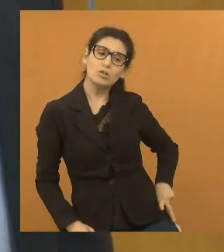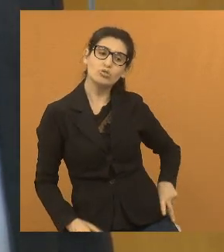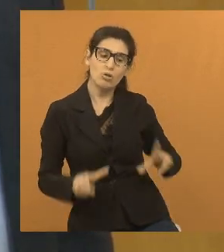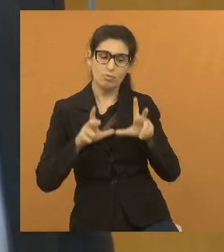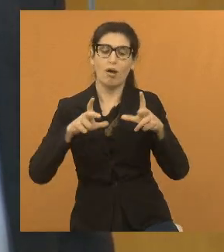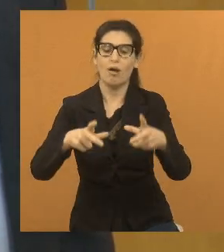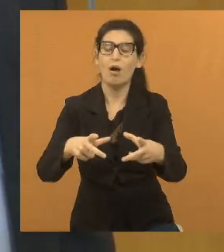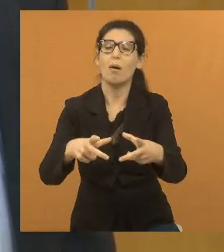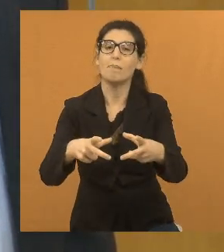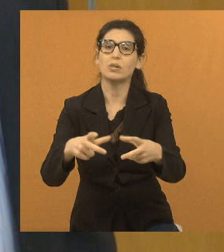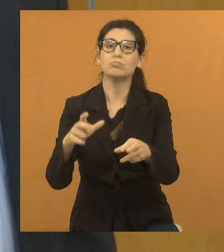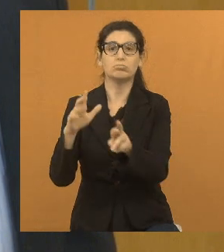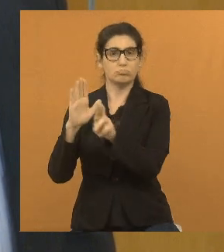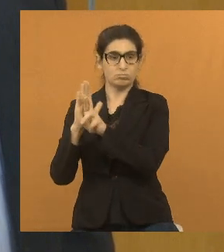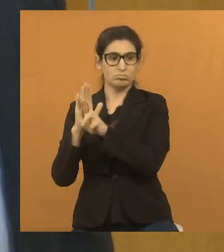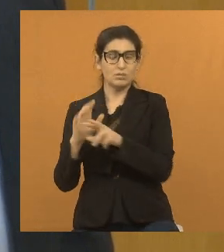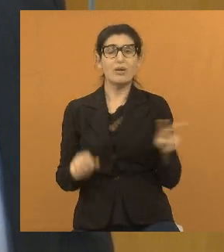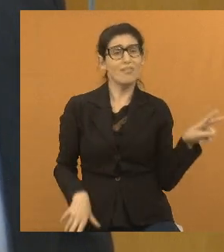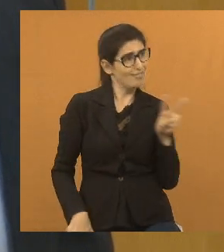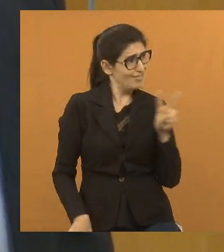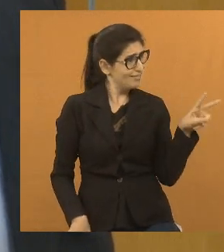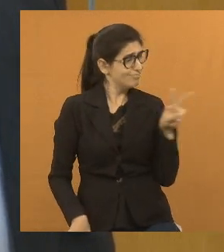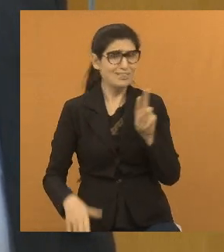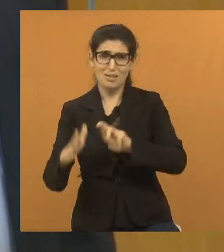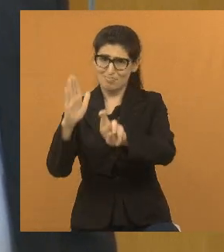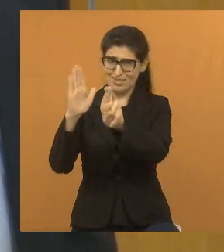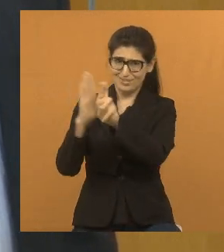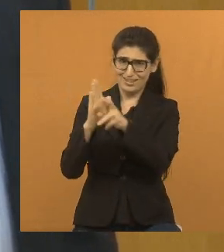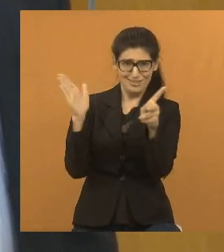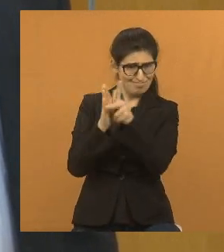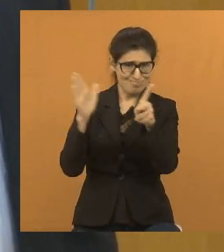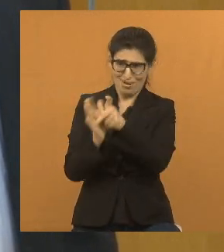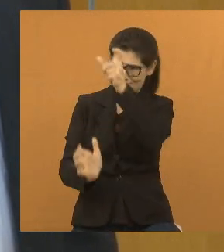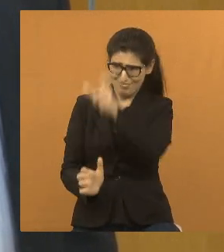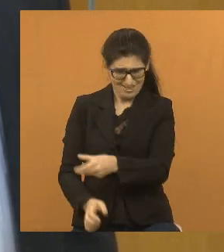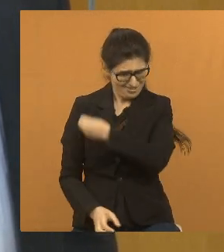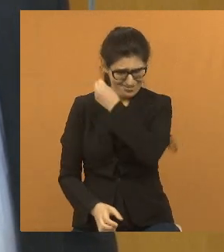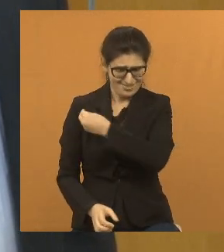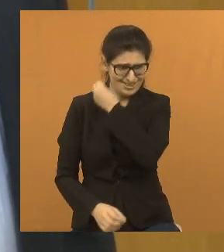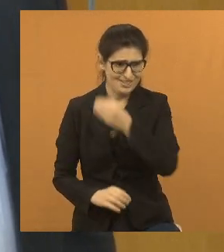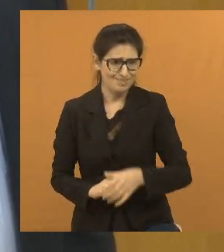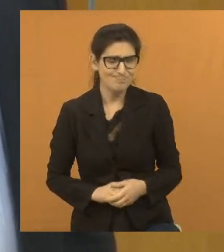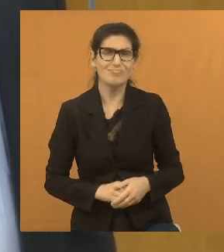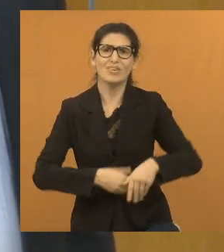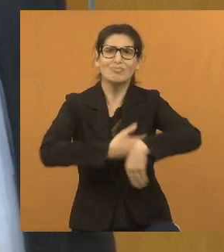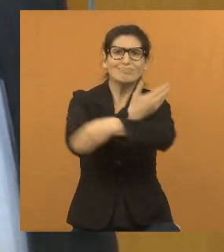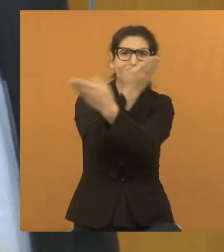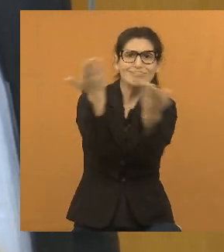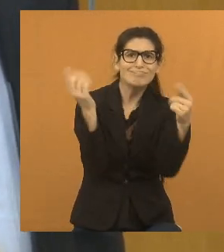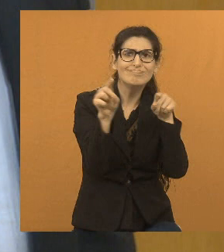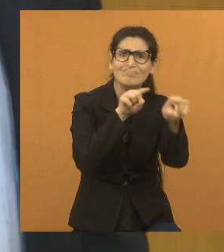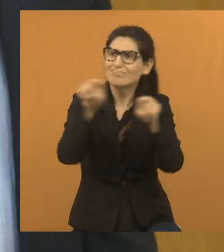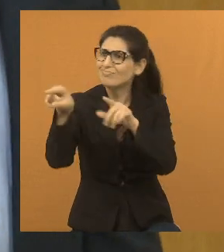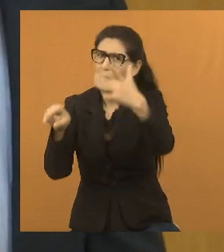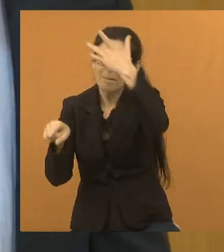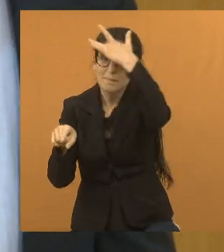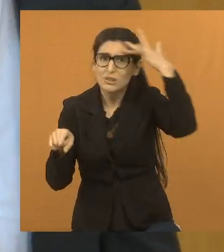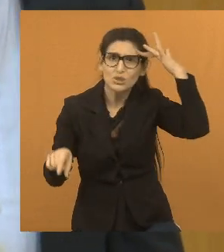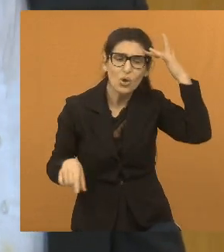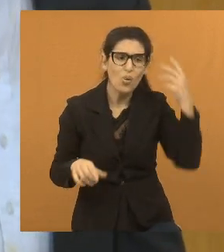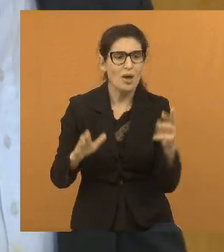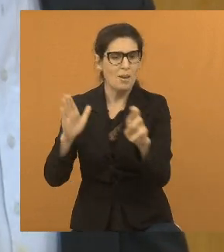Câmara Municipal. E de vereador eu represento eu mesmo, porque só eu aqui. E vocês que estão aqui